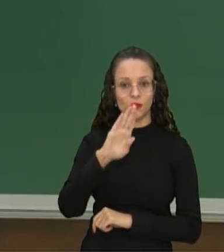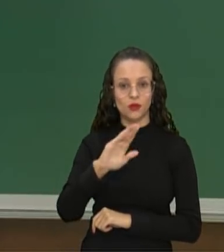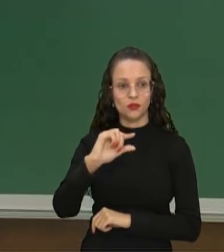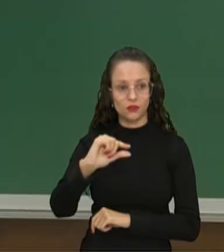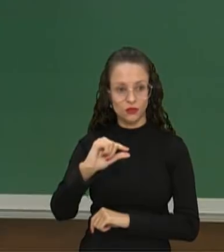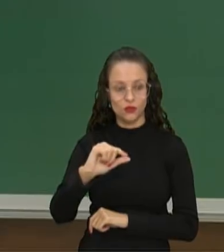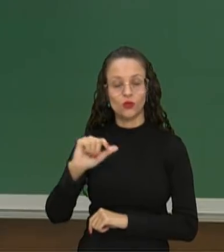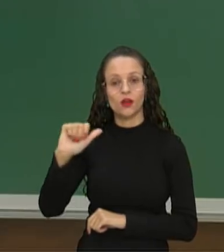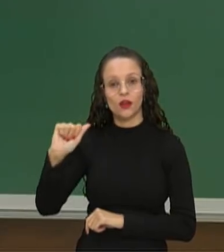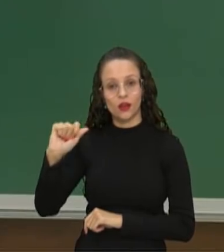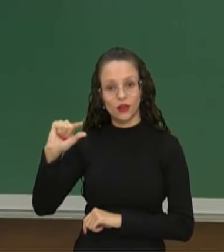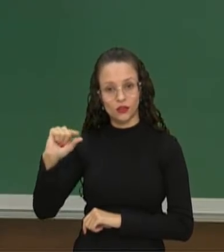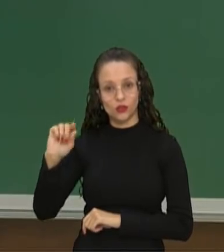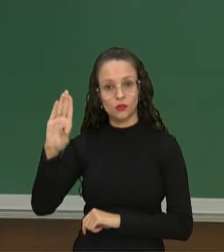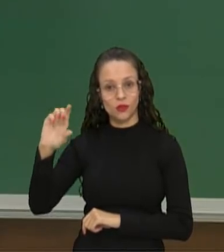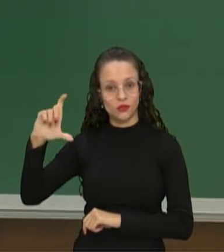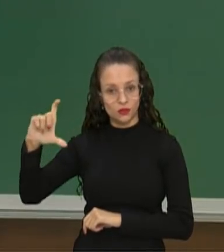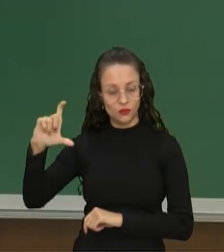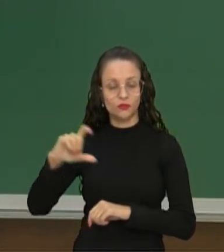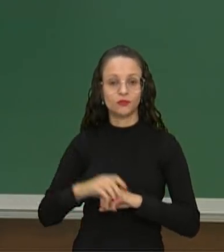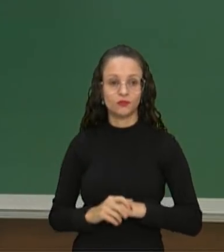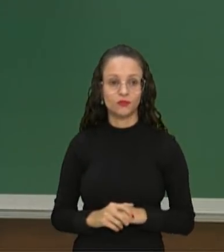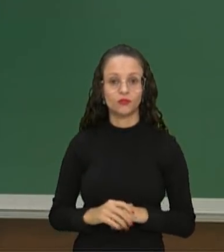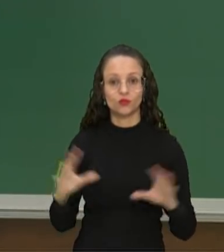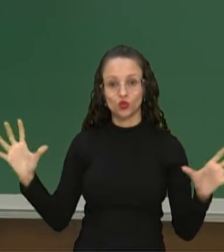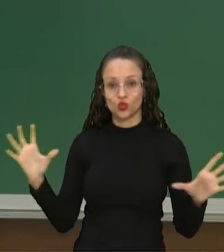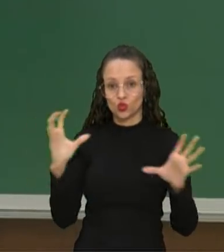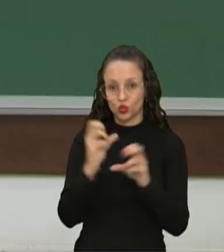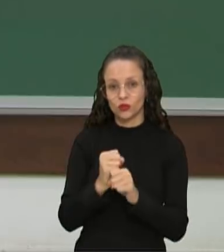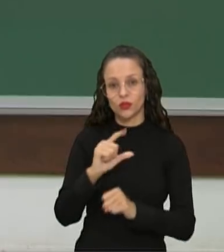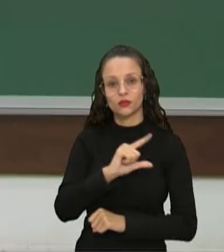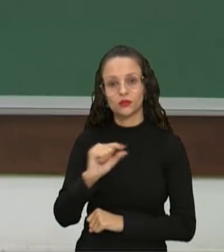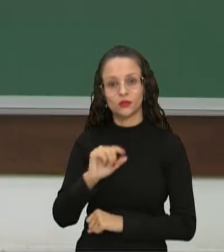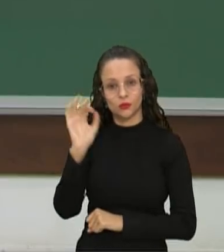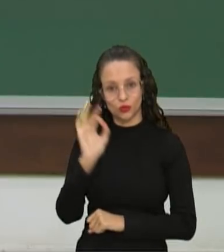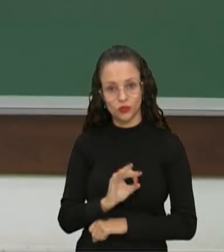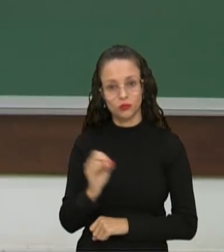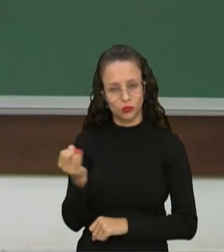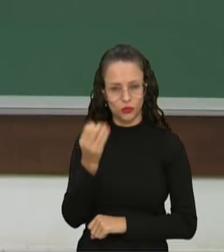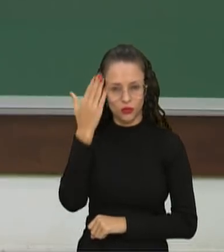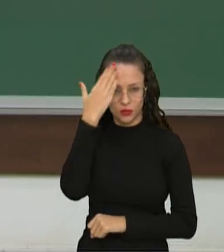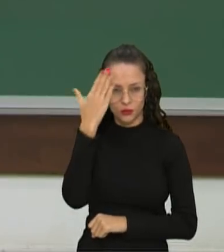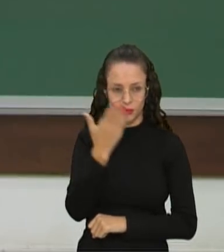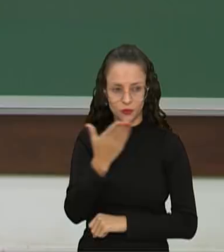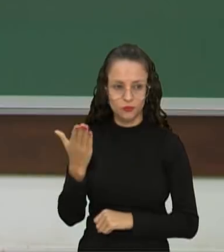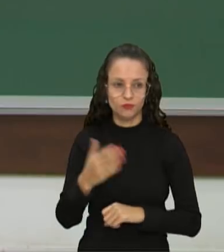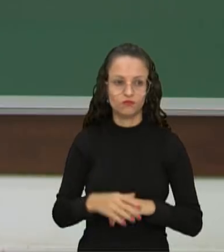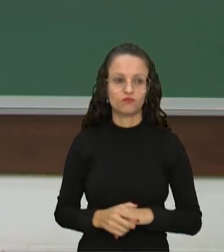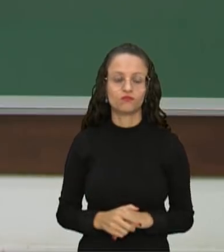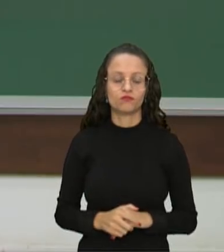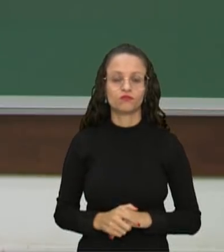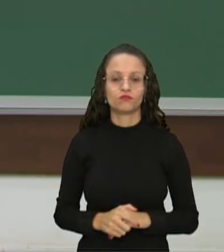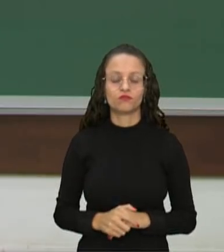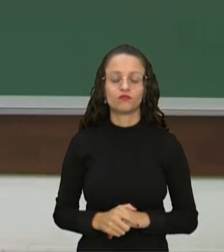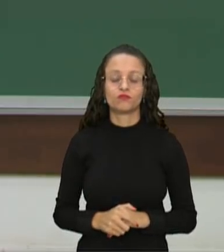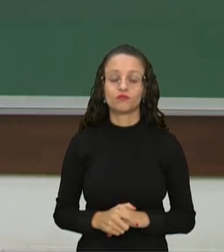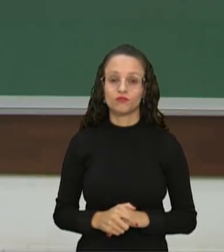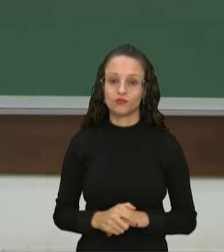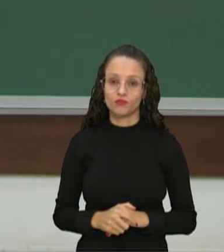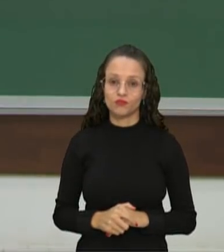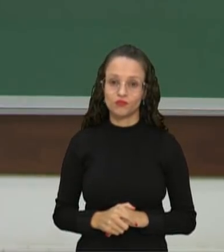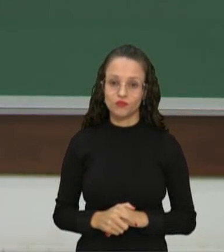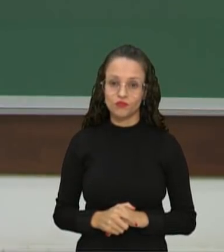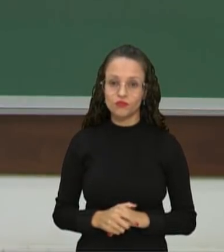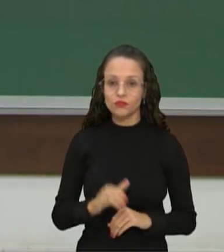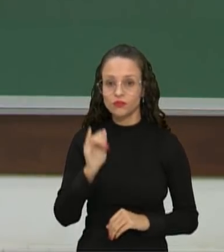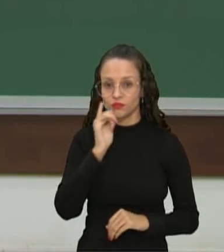Azinho, Bzão. Juntando tudo isso, eu tenho meio 100%, tá? Isso é importante saber. Então, olhem, por